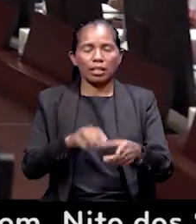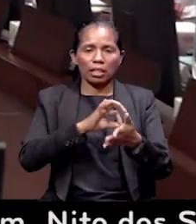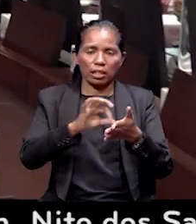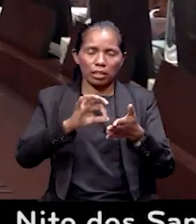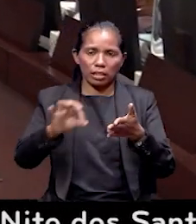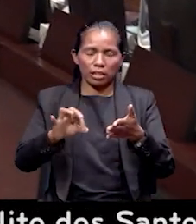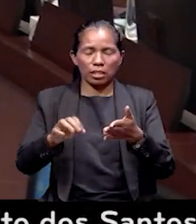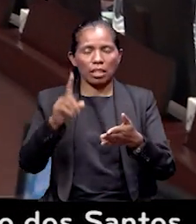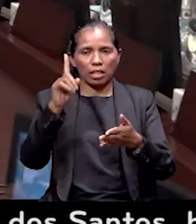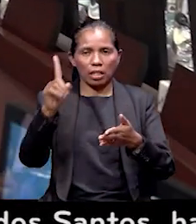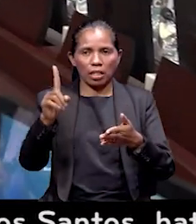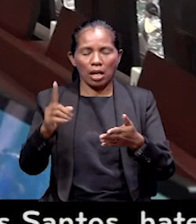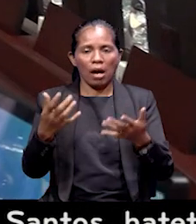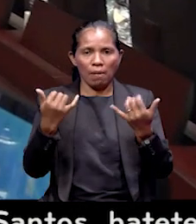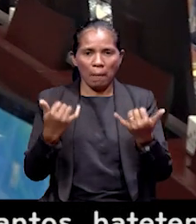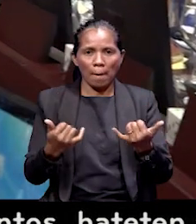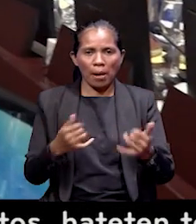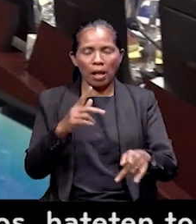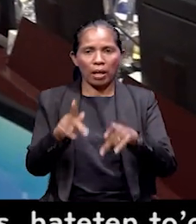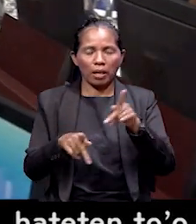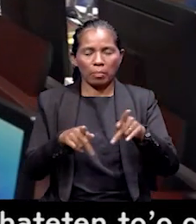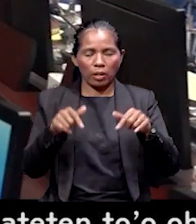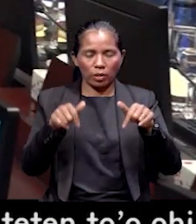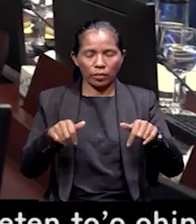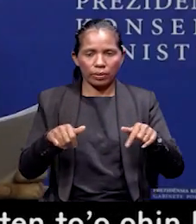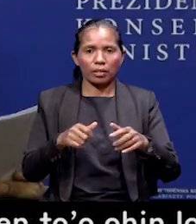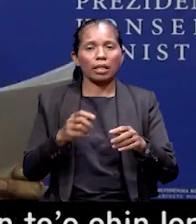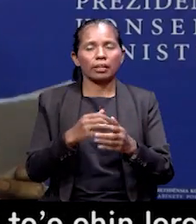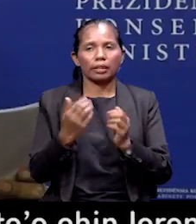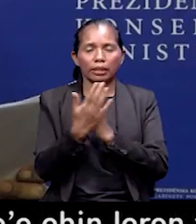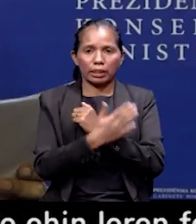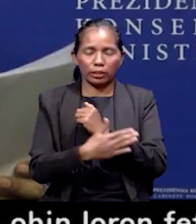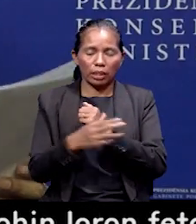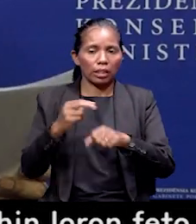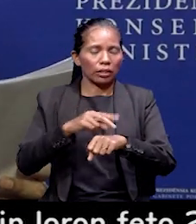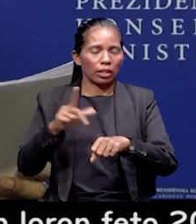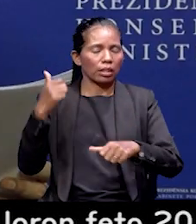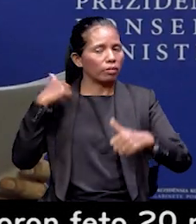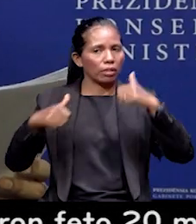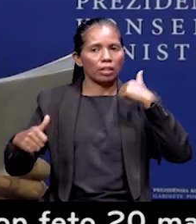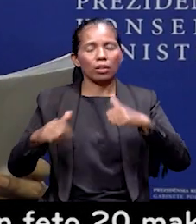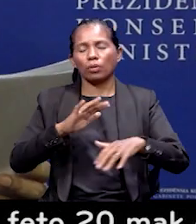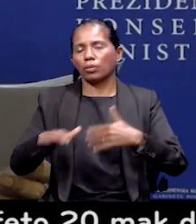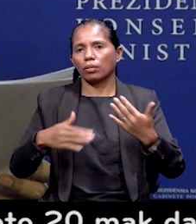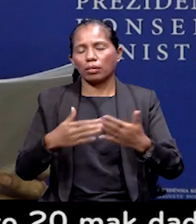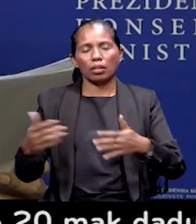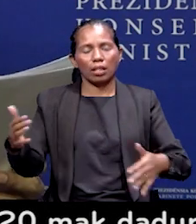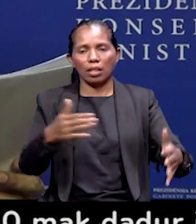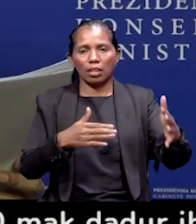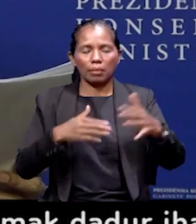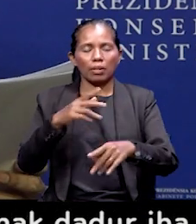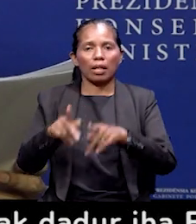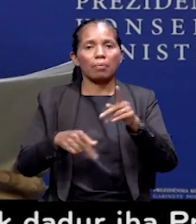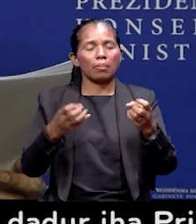alteração ida nebe horas ne bandu iha território nacional. Atividades hotu nebe implica halibur ema barat.